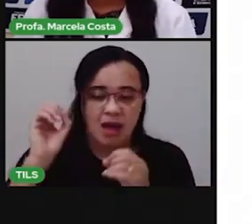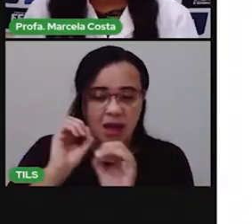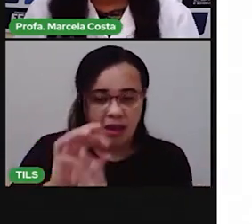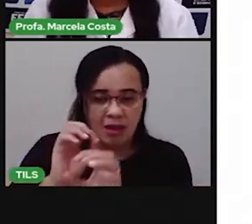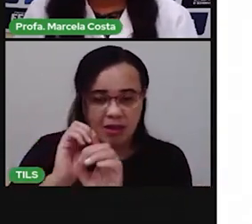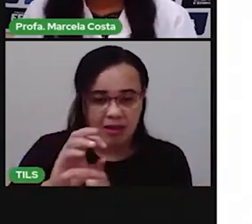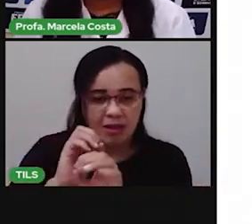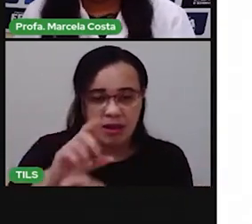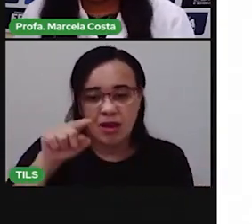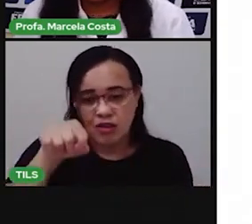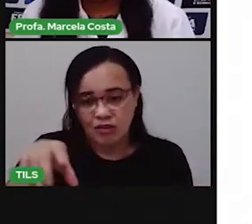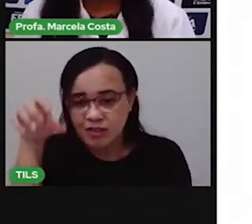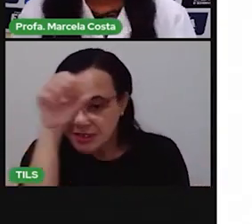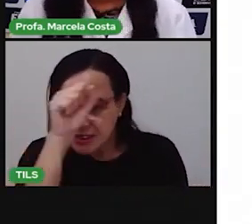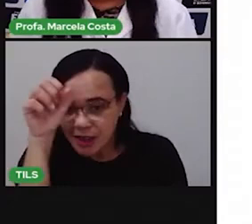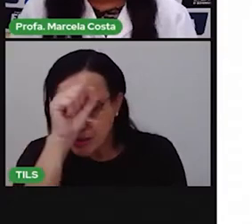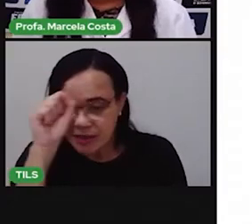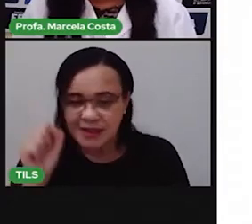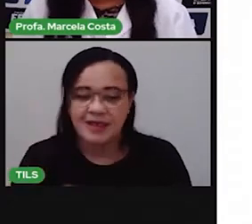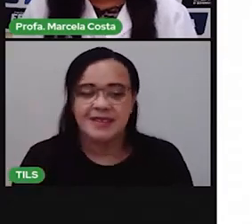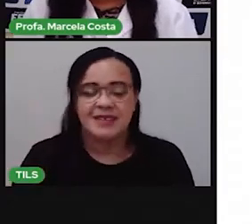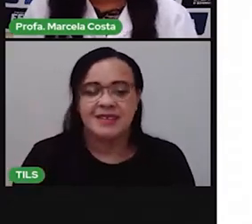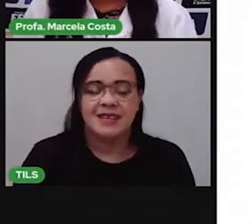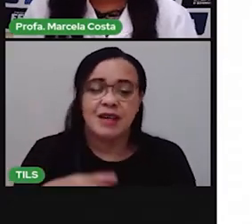lá. Boca de forno.